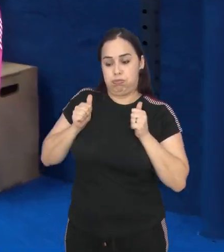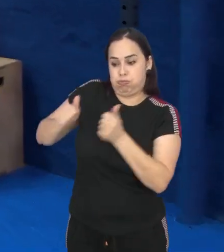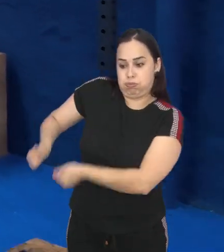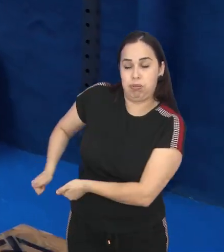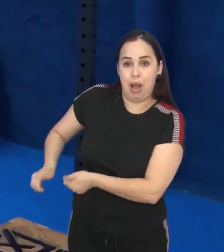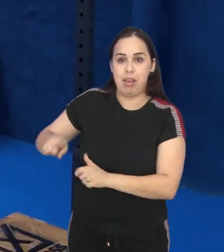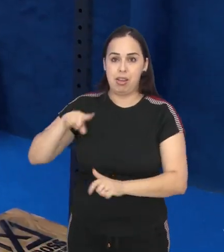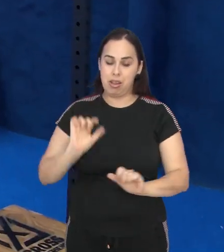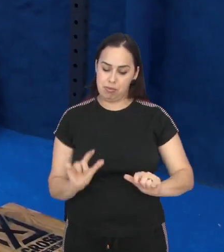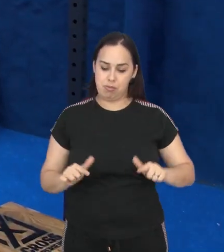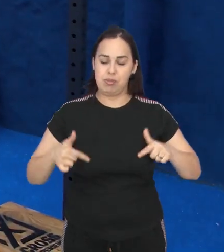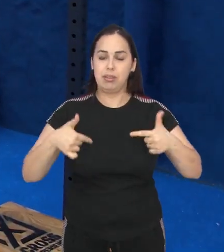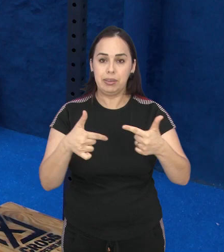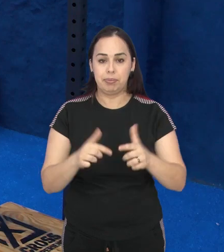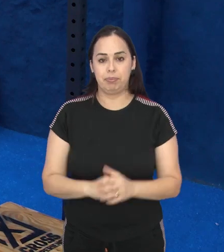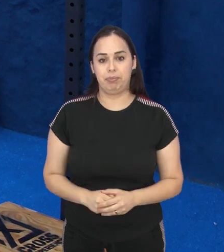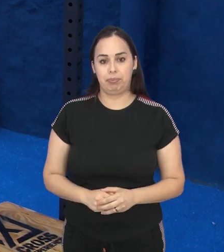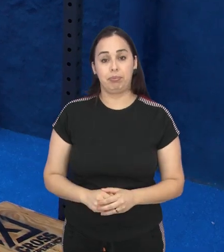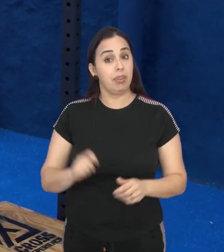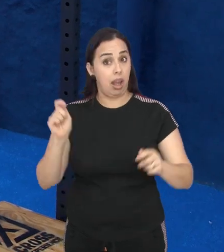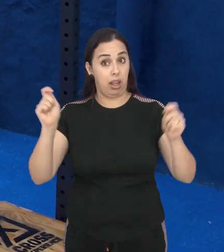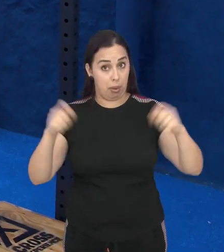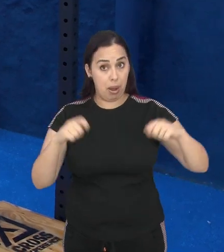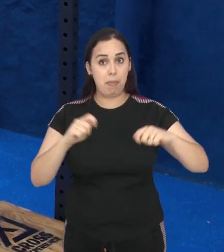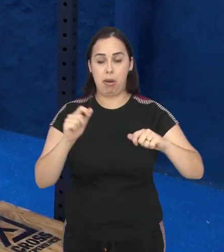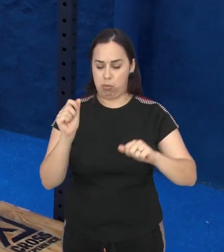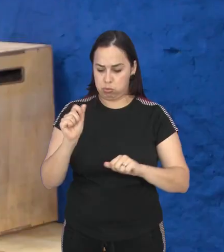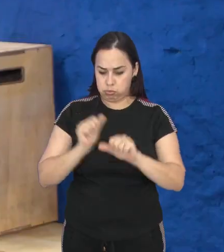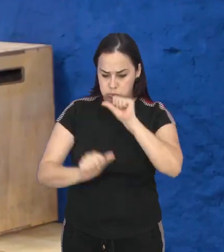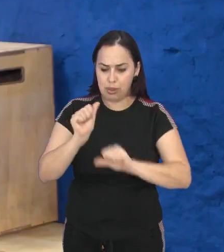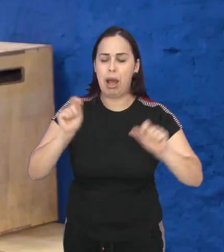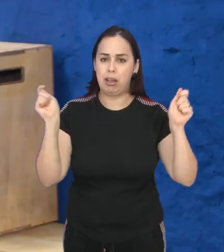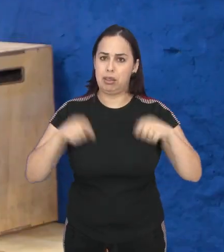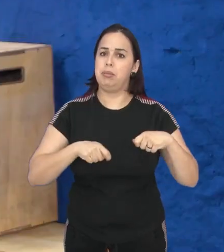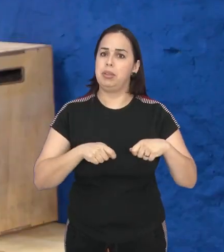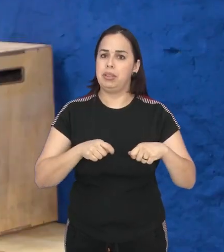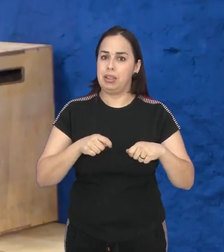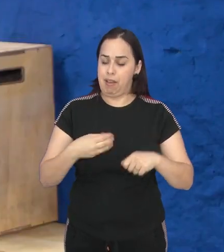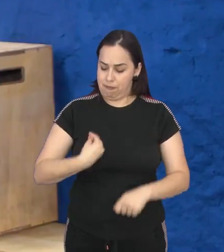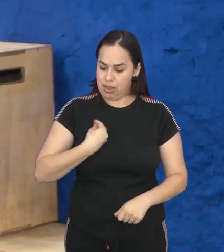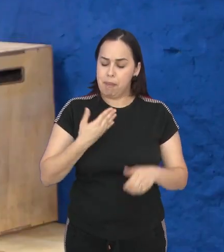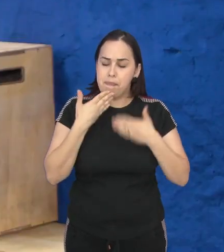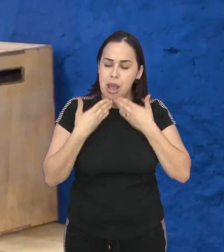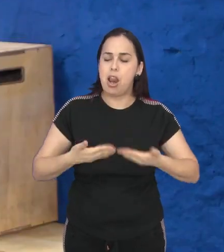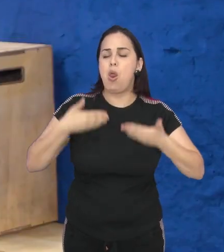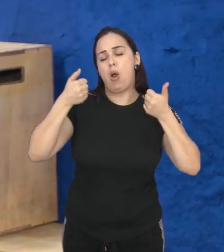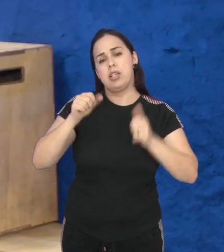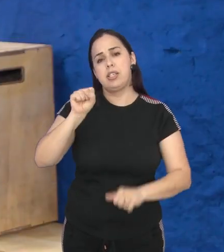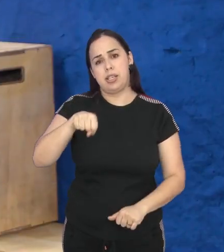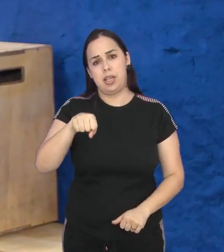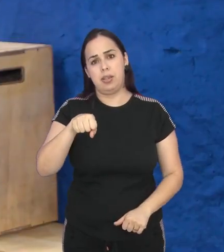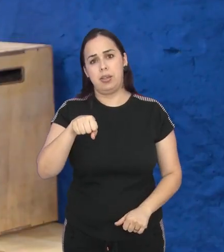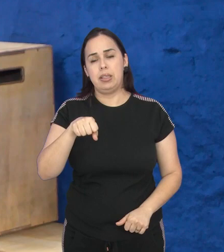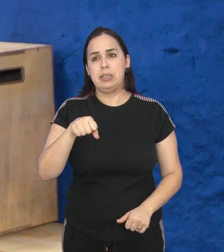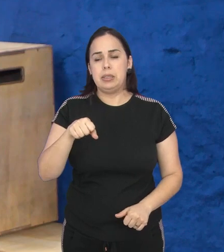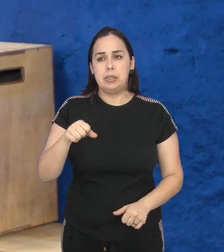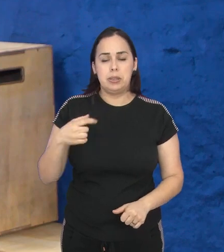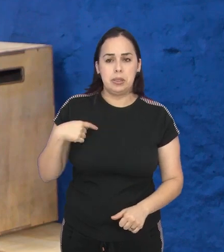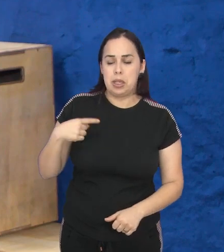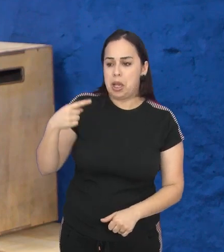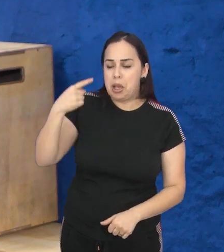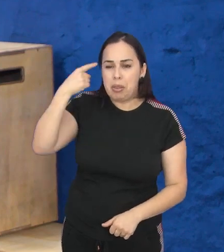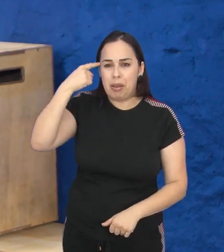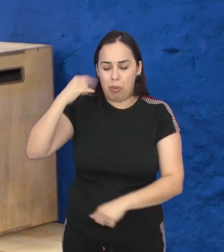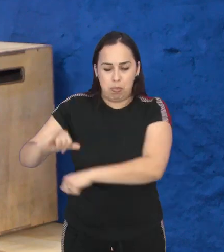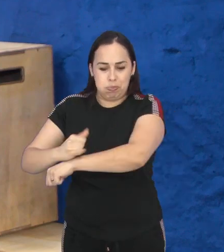sair do sedentarismo para uma vida mais Ativa é possível mudar a sua vida pode ser melhor sim porque